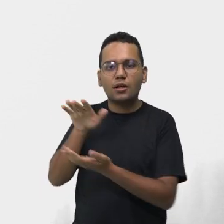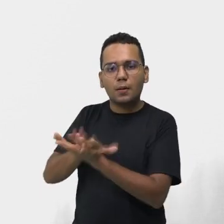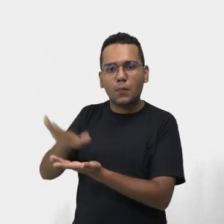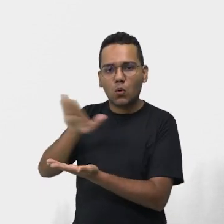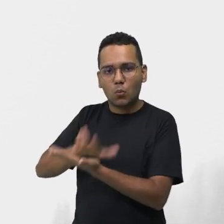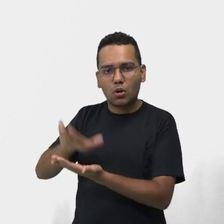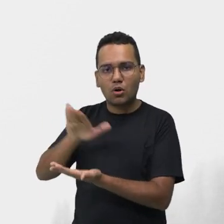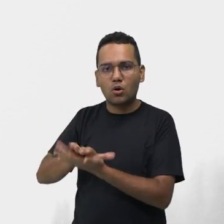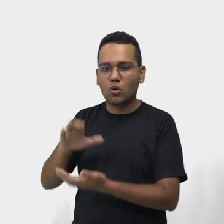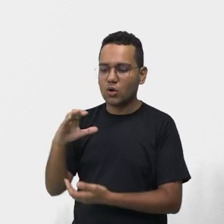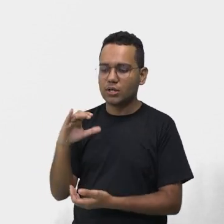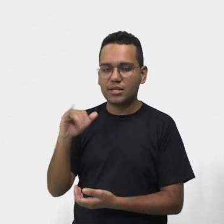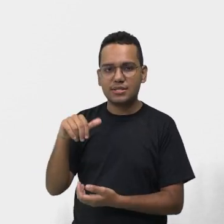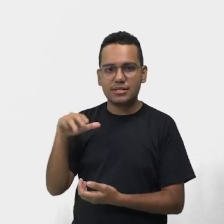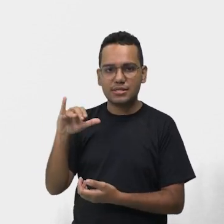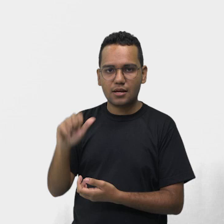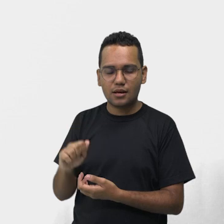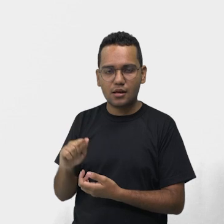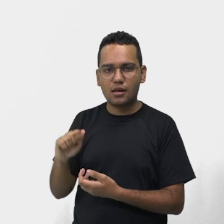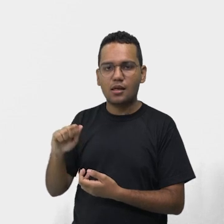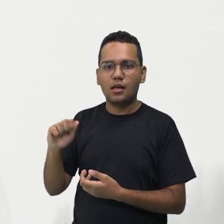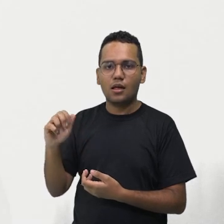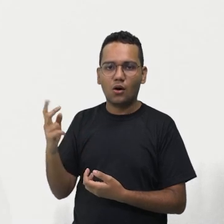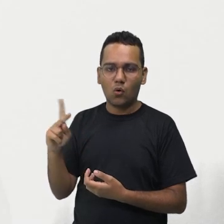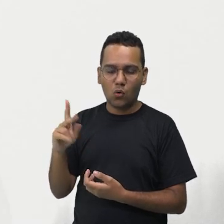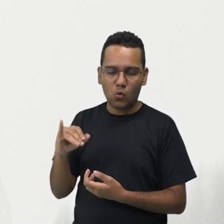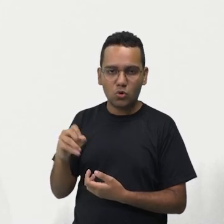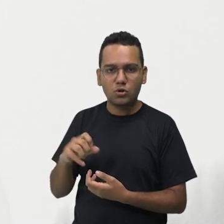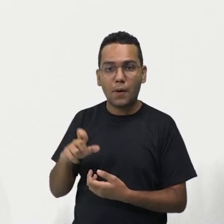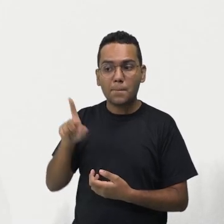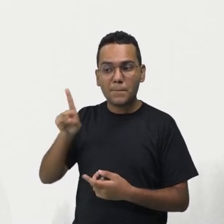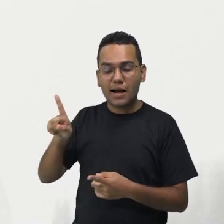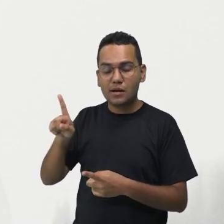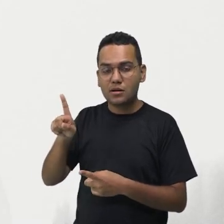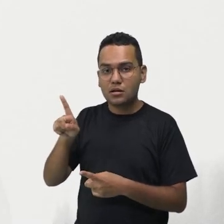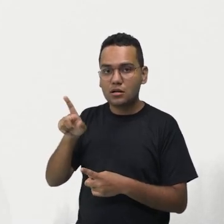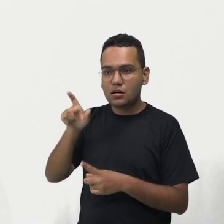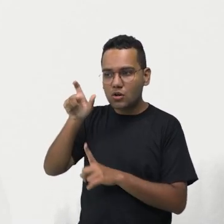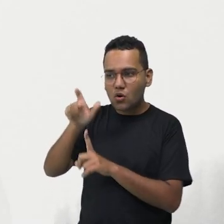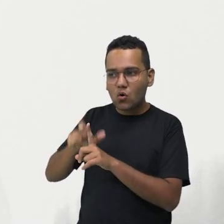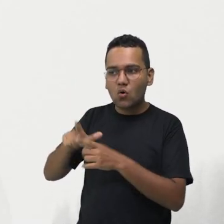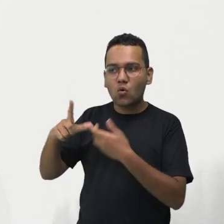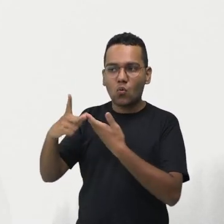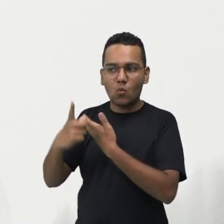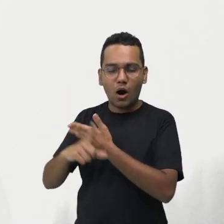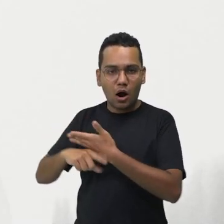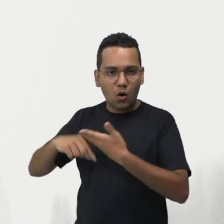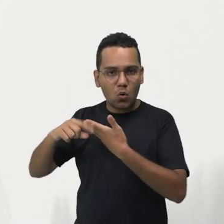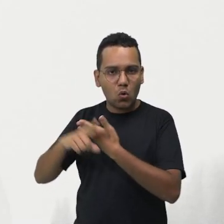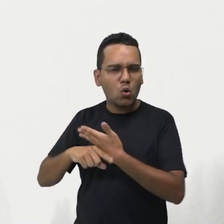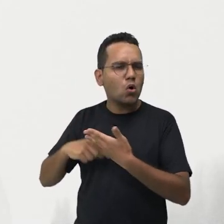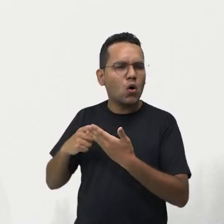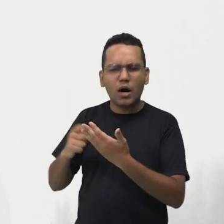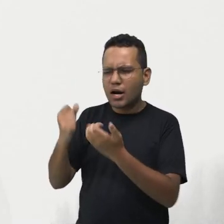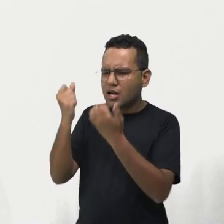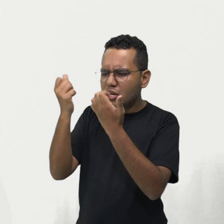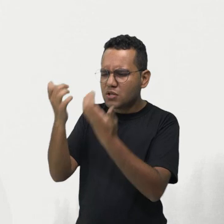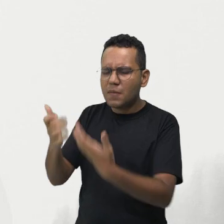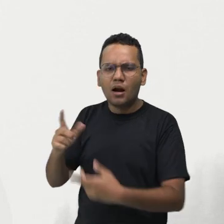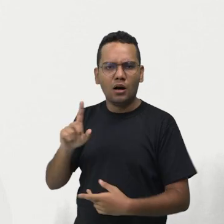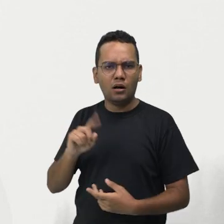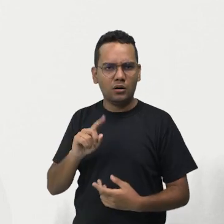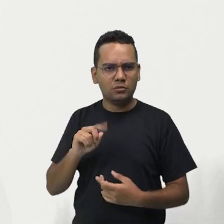revista Ciência Hoje, o autor afirma que, mais uma vez, a gente tem a referência ao autor, o nome